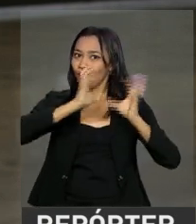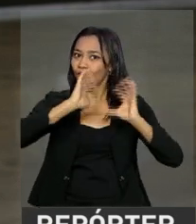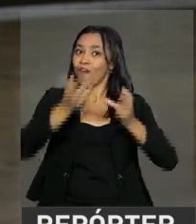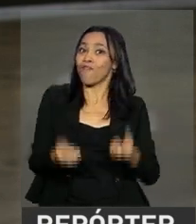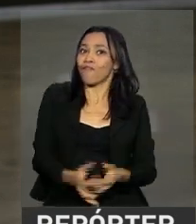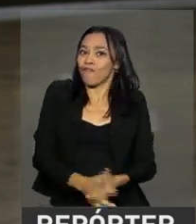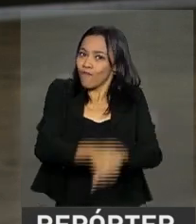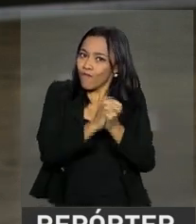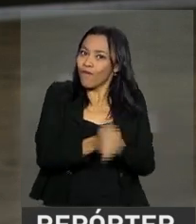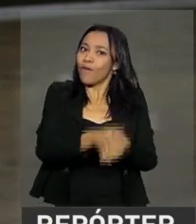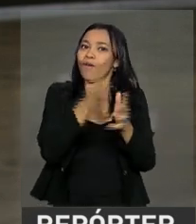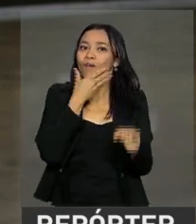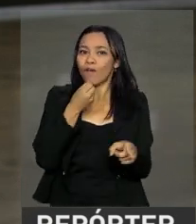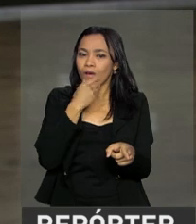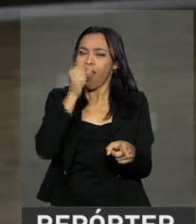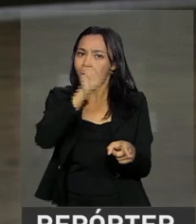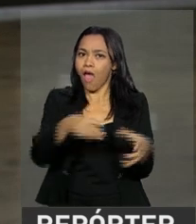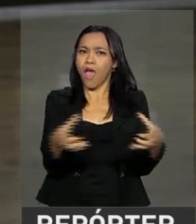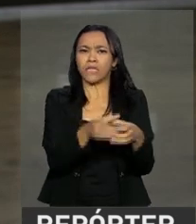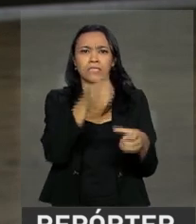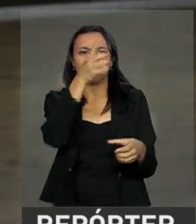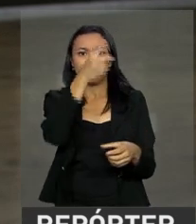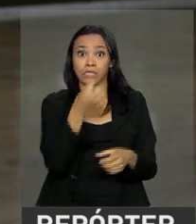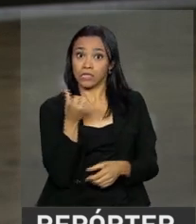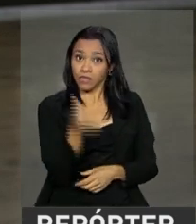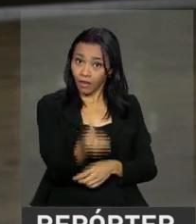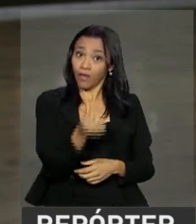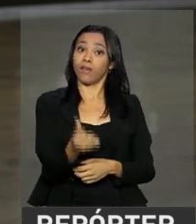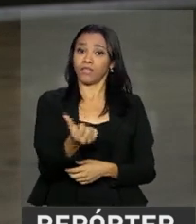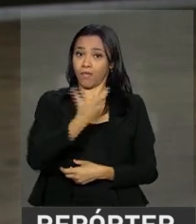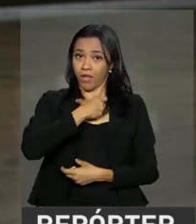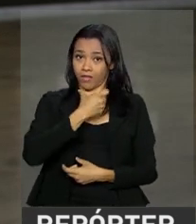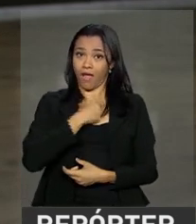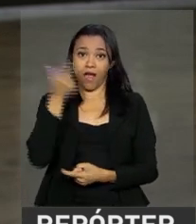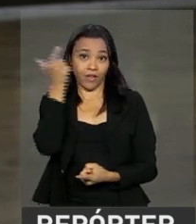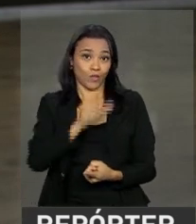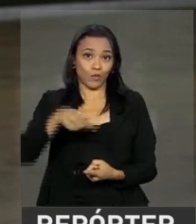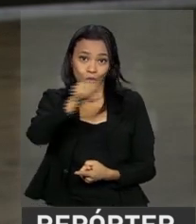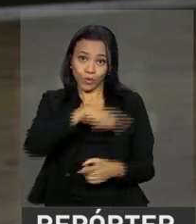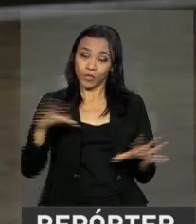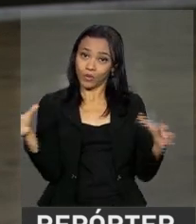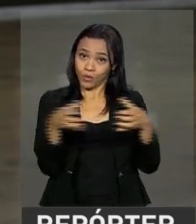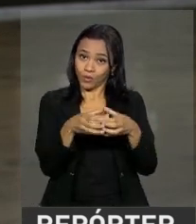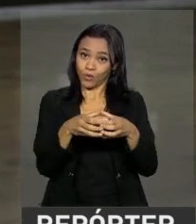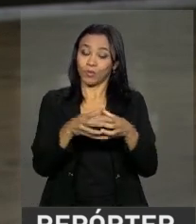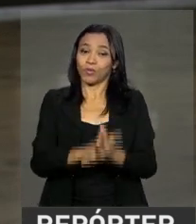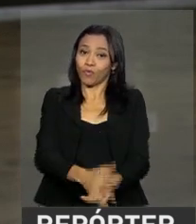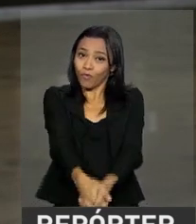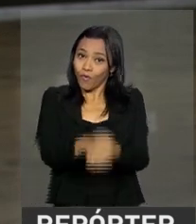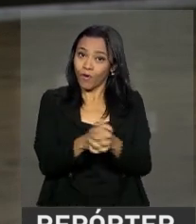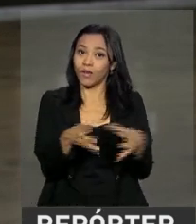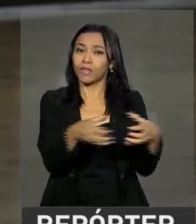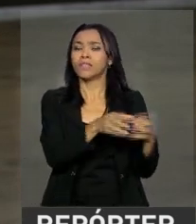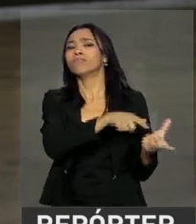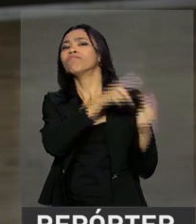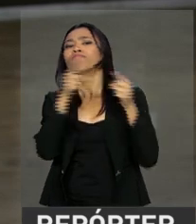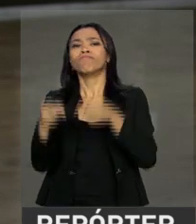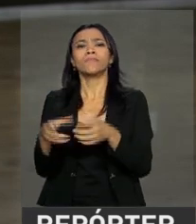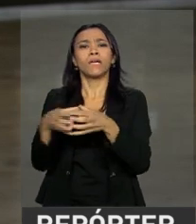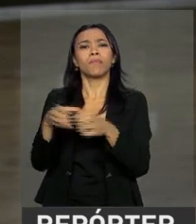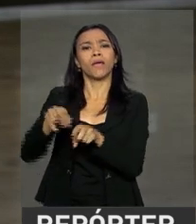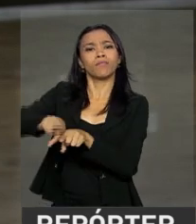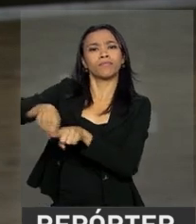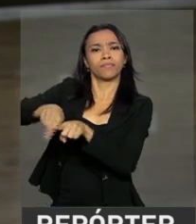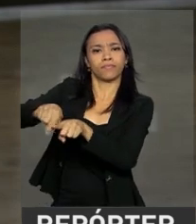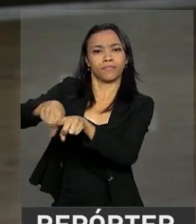levaram o ouro. Essa foi a 6ª medalha da seleção masculina de vôlei na história dos Jogos Olímpicos e também o medalhista da